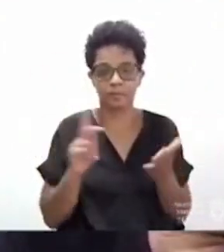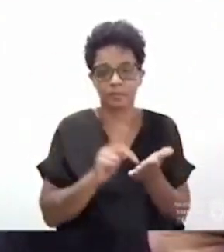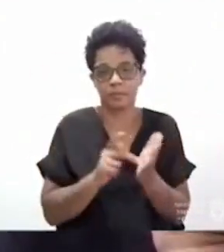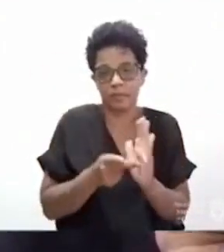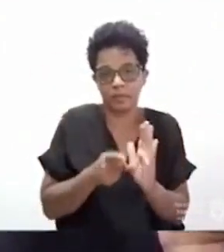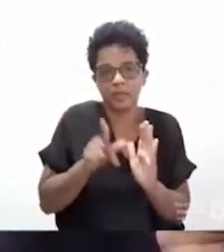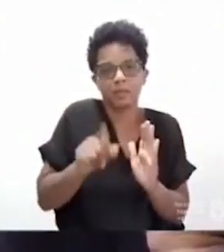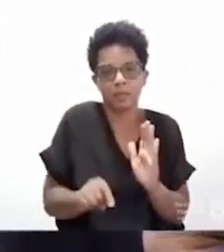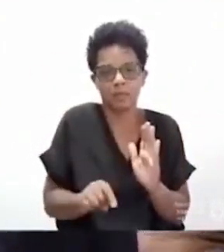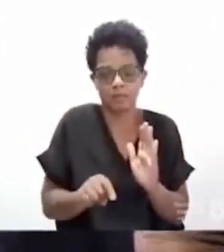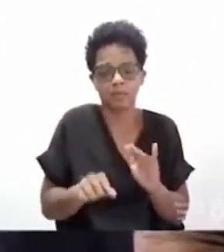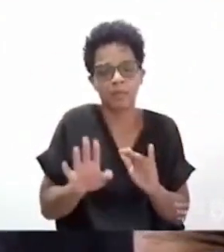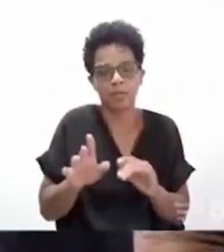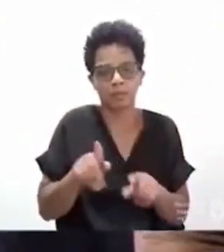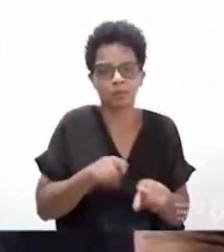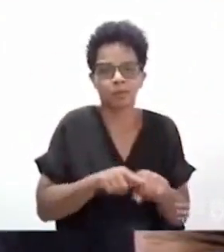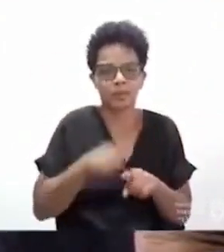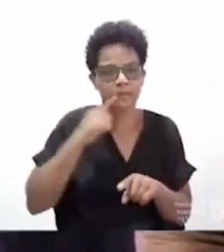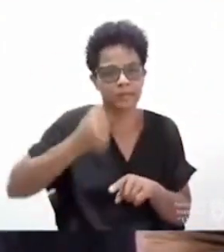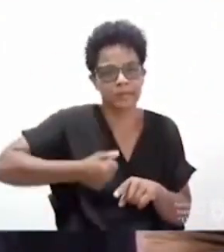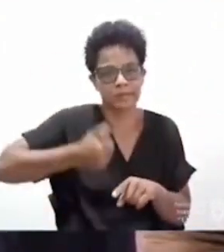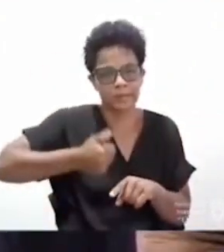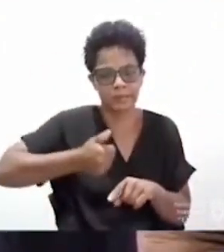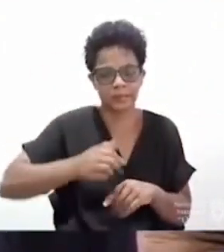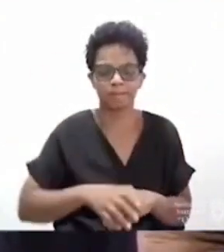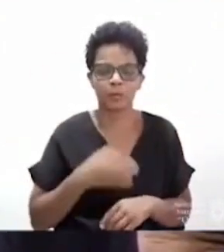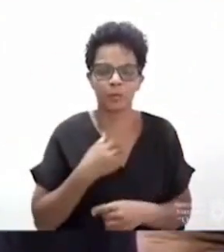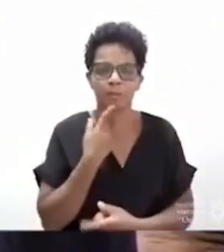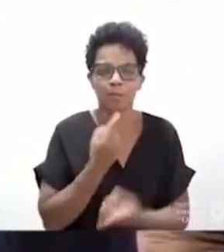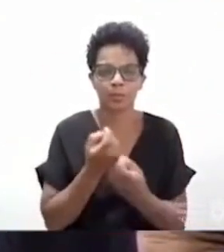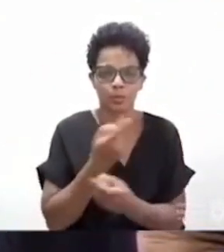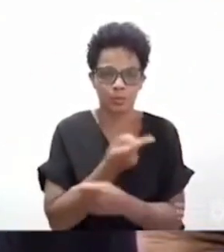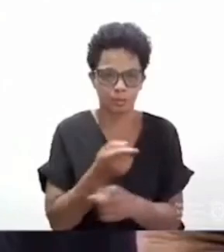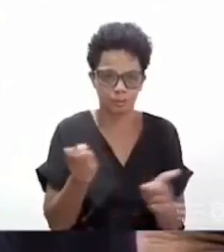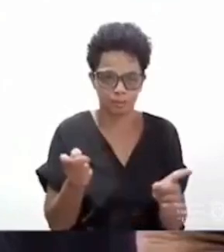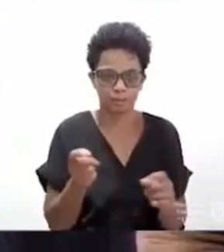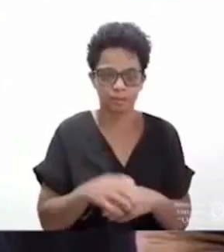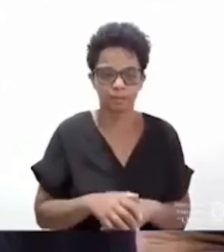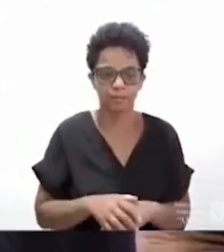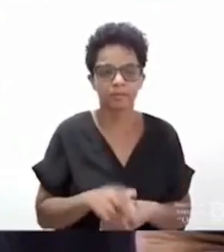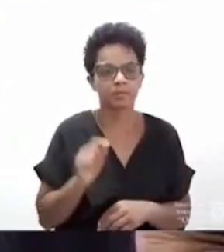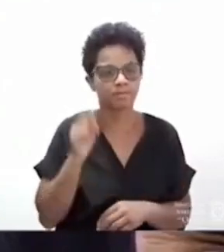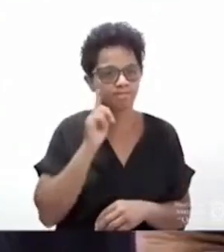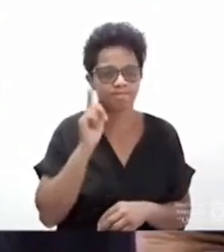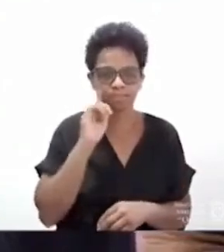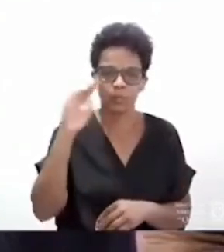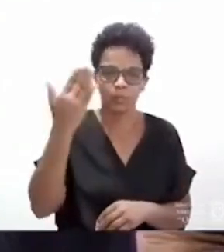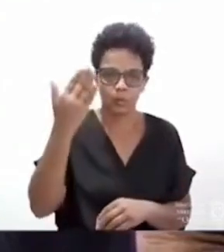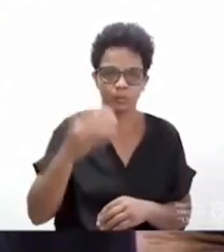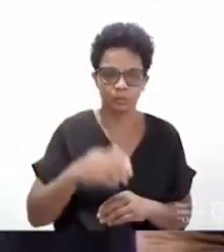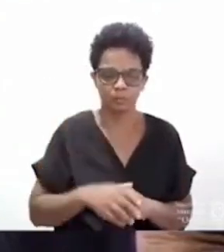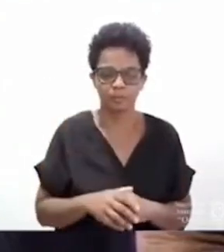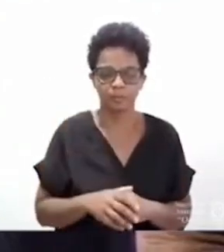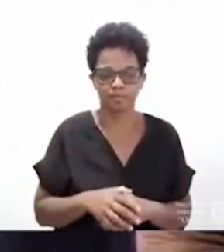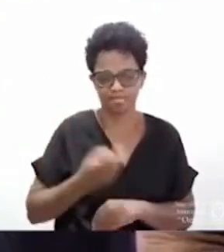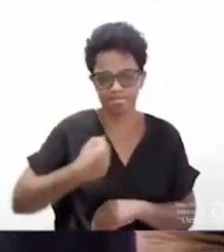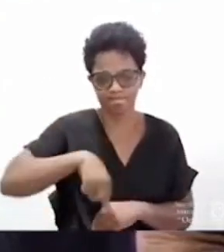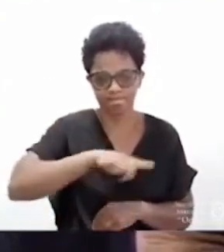são sobretudo questões políticas que aqui coloco e que são essenciais para